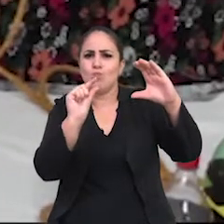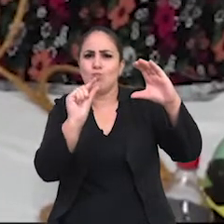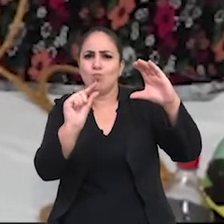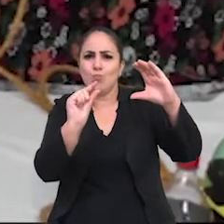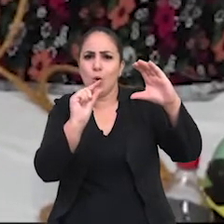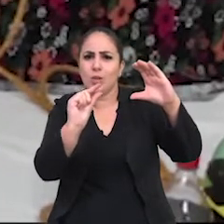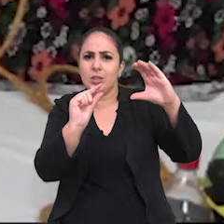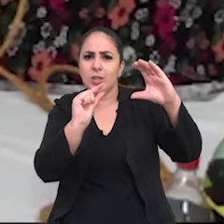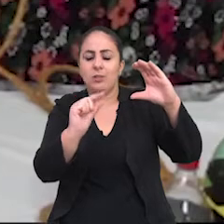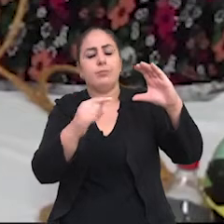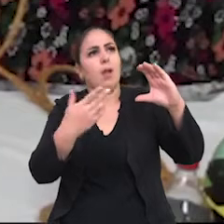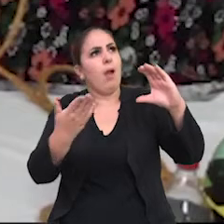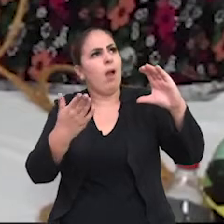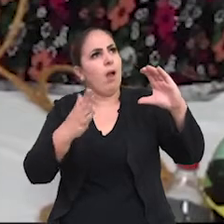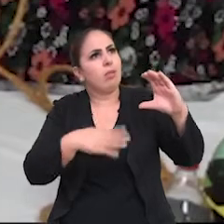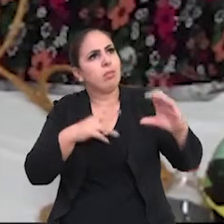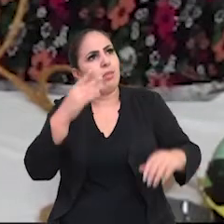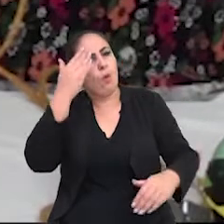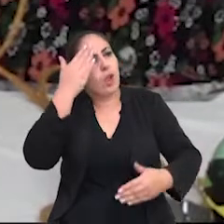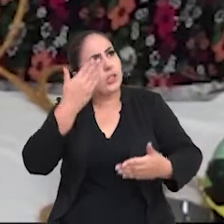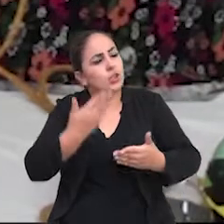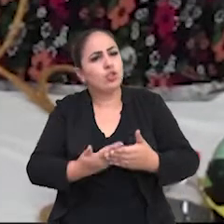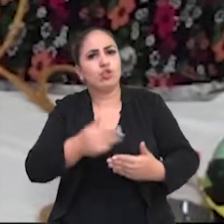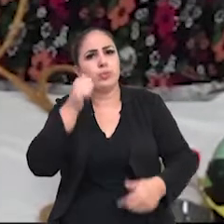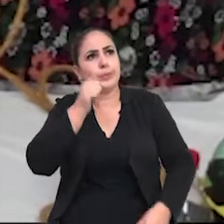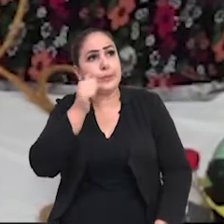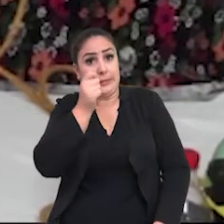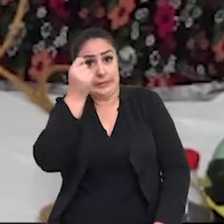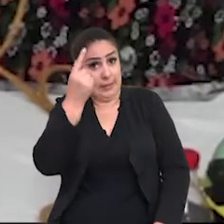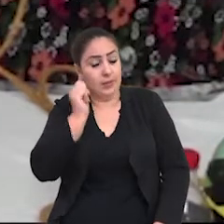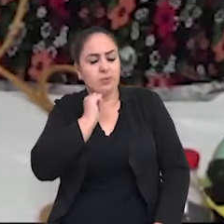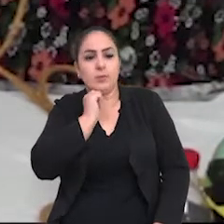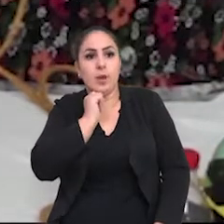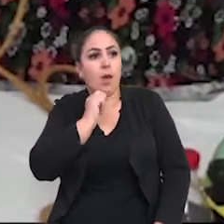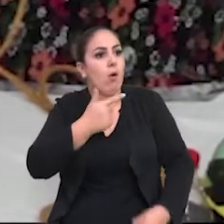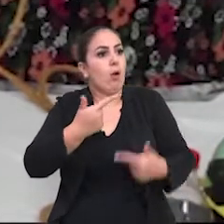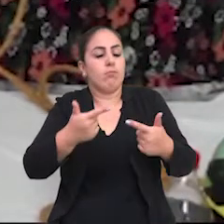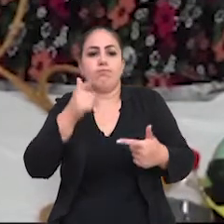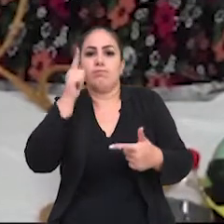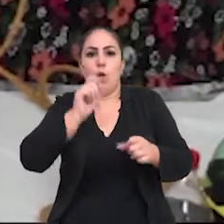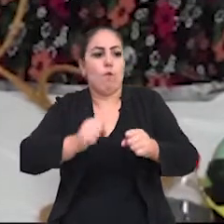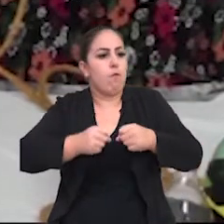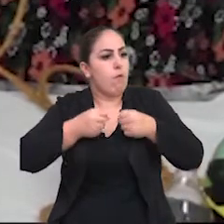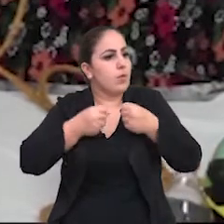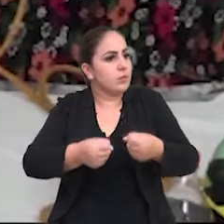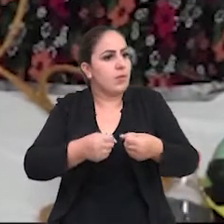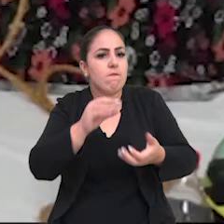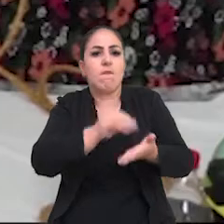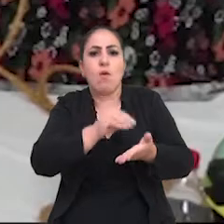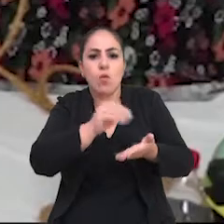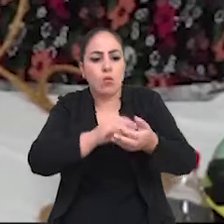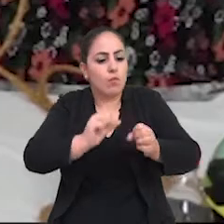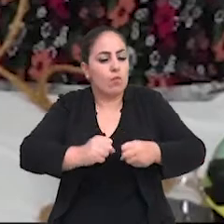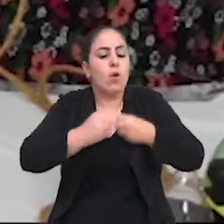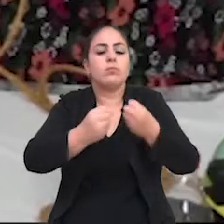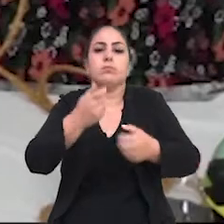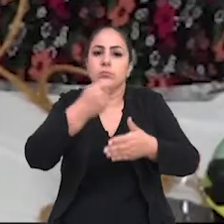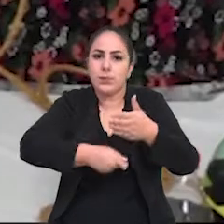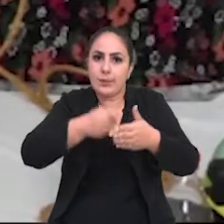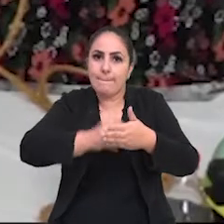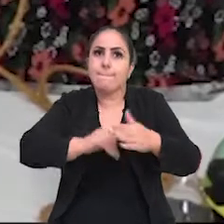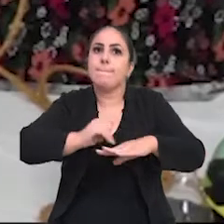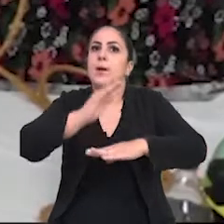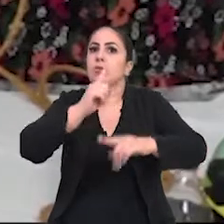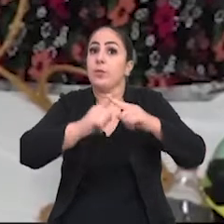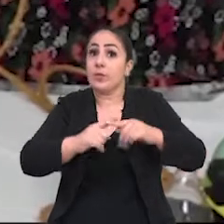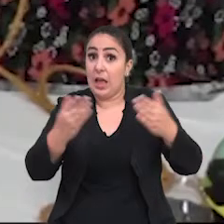Mas só isso aqui. Ah, não! Disse a menina que tinha tido a ideia. Alguém não colocou toda a força. Vamos